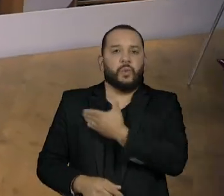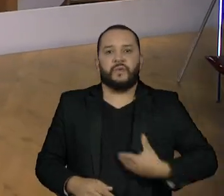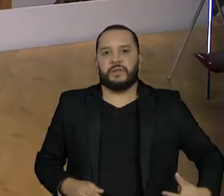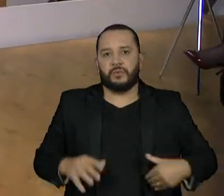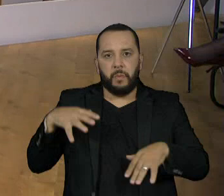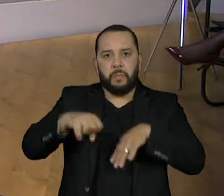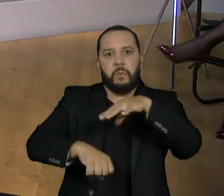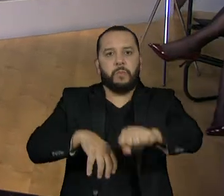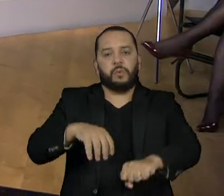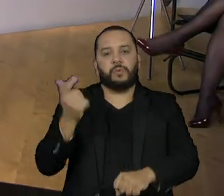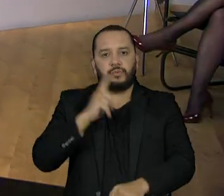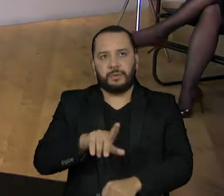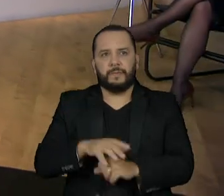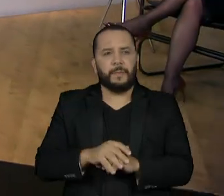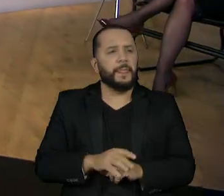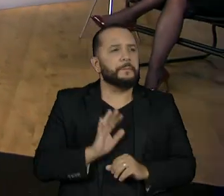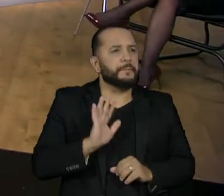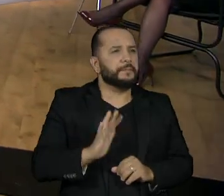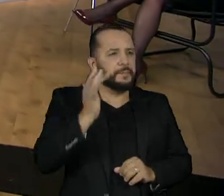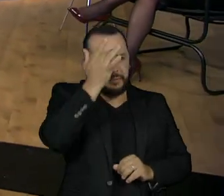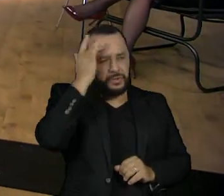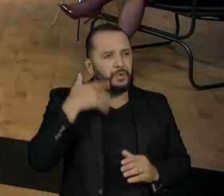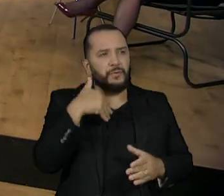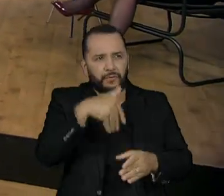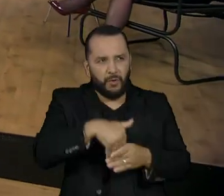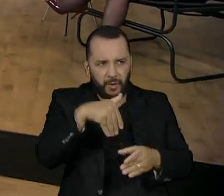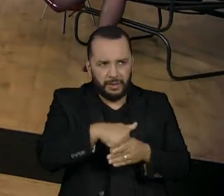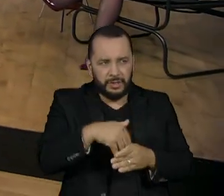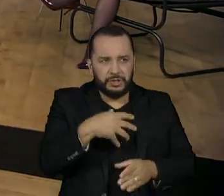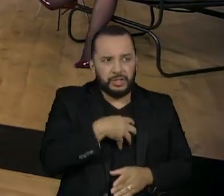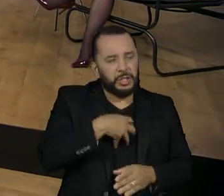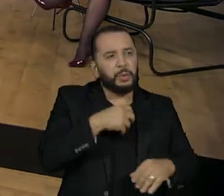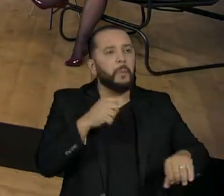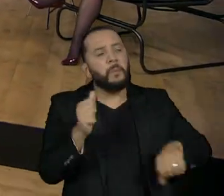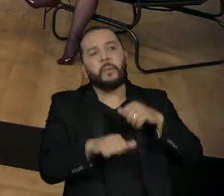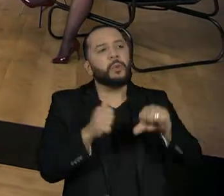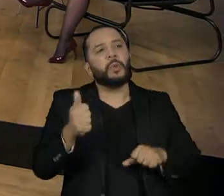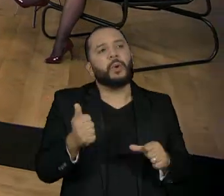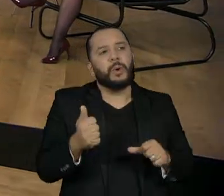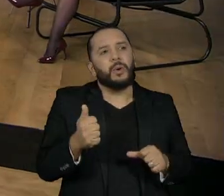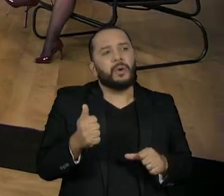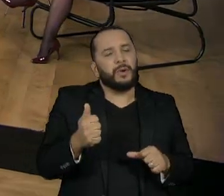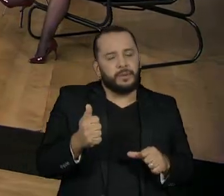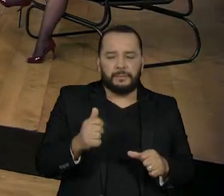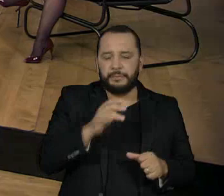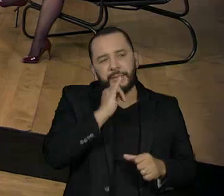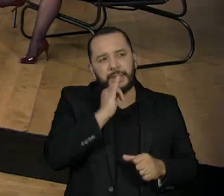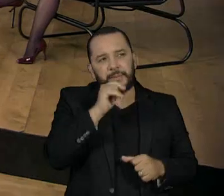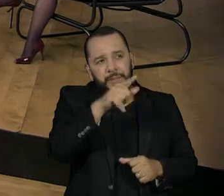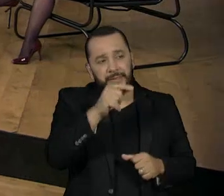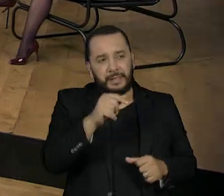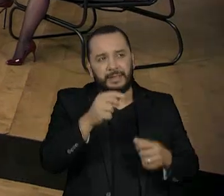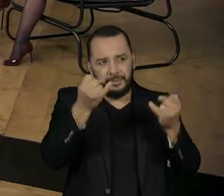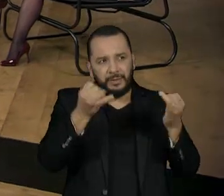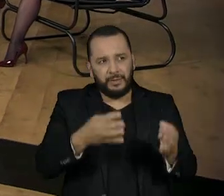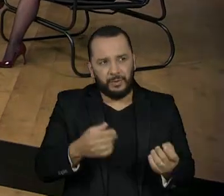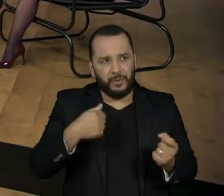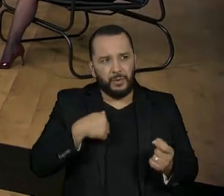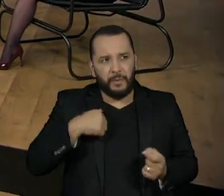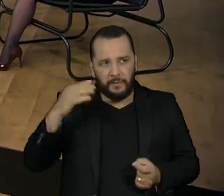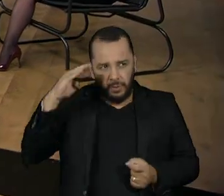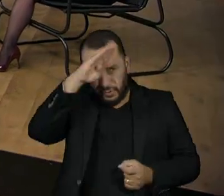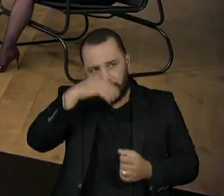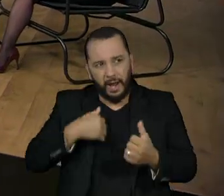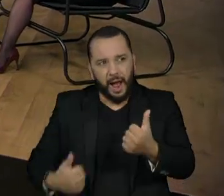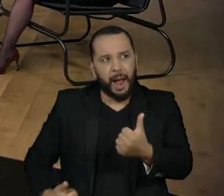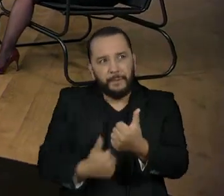no comportamento do eleitor em relação a 2018? O professor citou aí a eleição de candidatos apoiados pelo